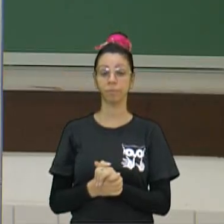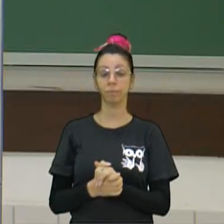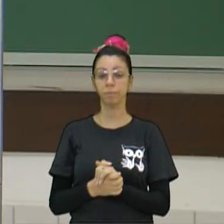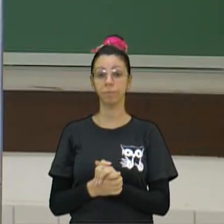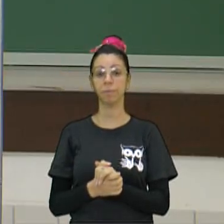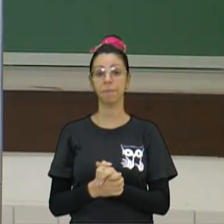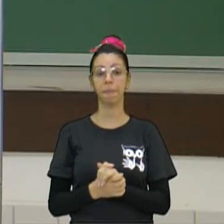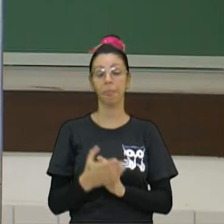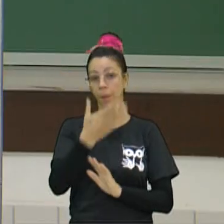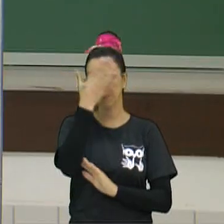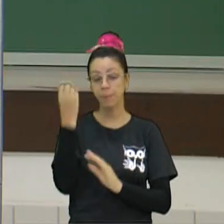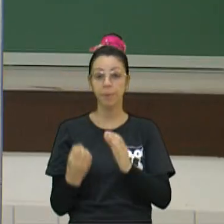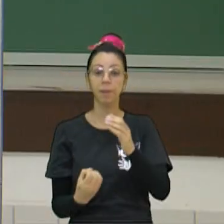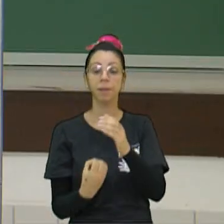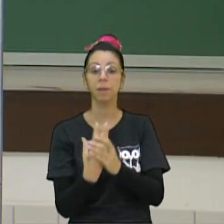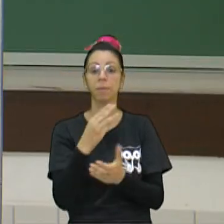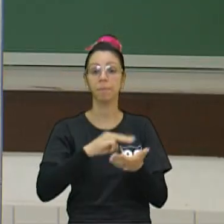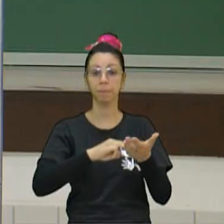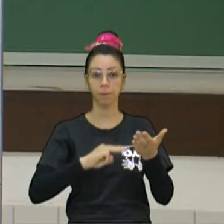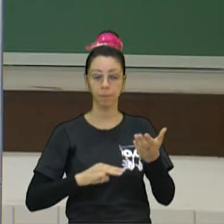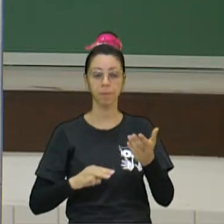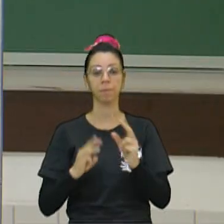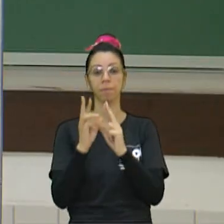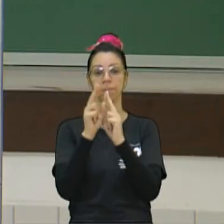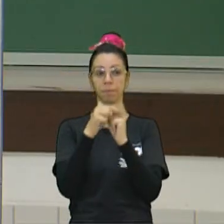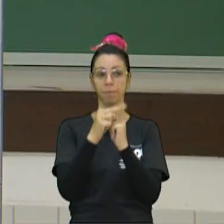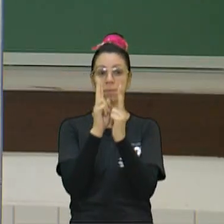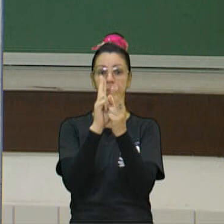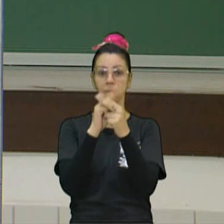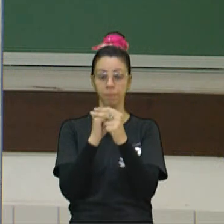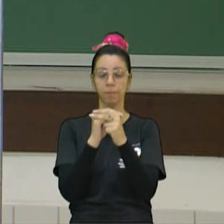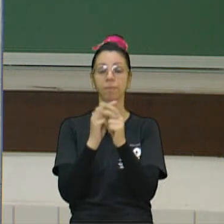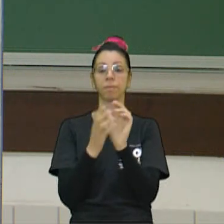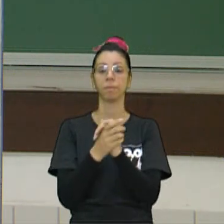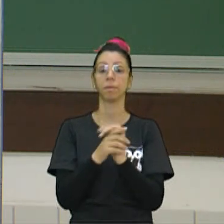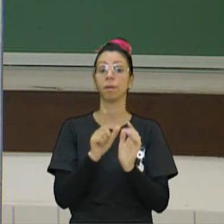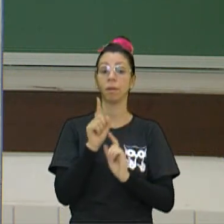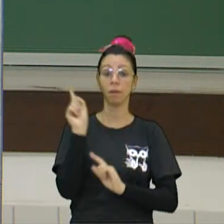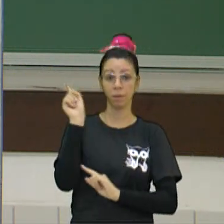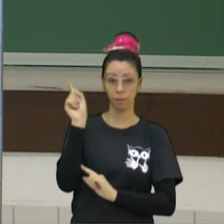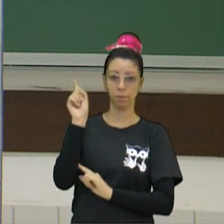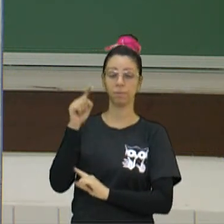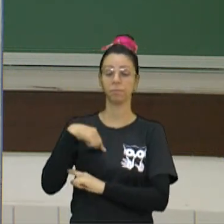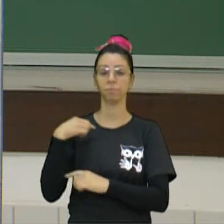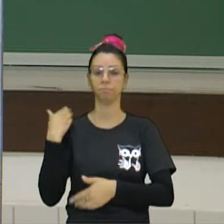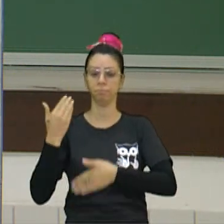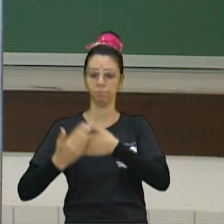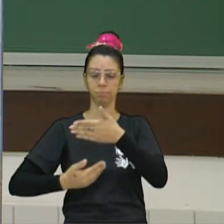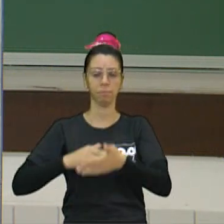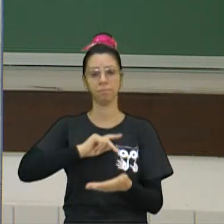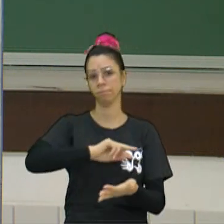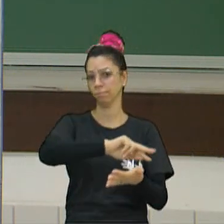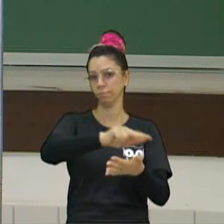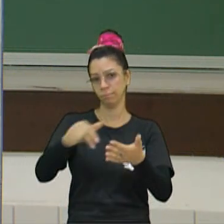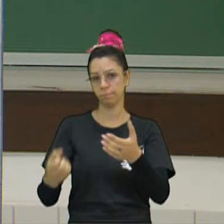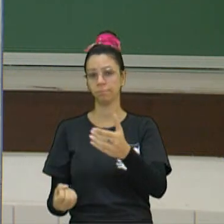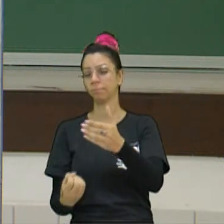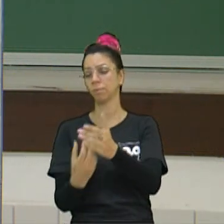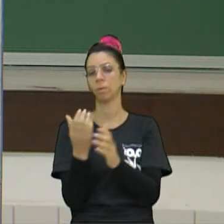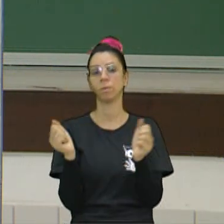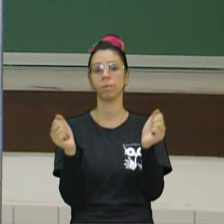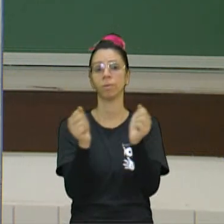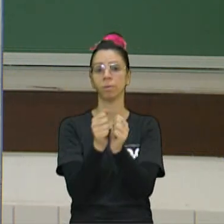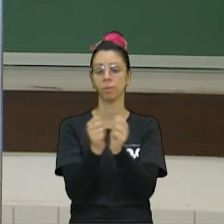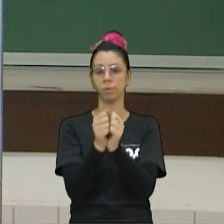fundador que criou o método Pilates, né? Então, esse daqui é um equipamento que ele também desenvolveu. Então, são vários equipamentos que criou-se junto